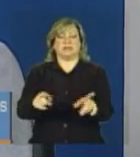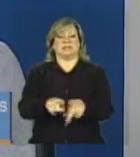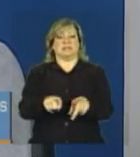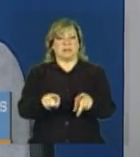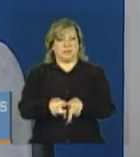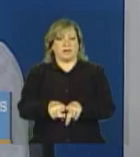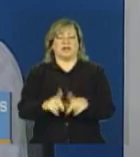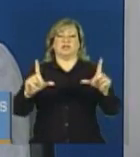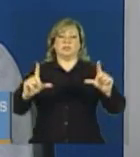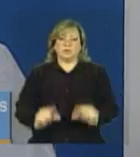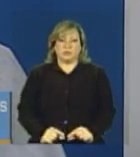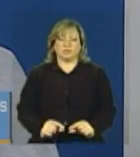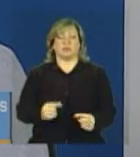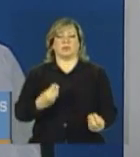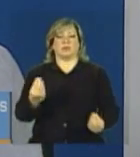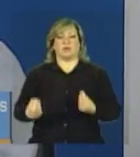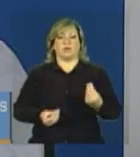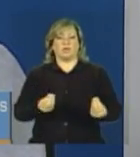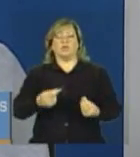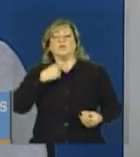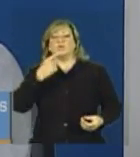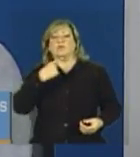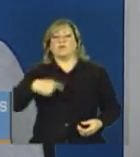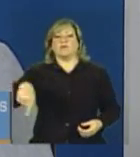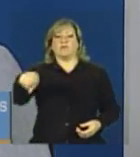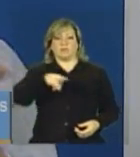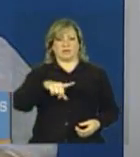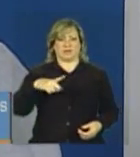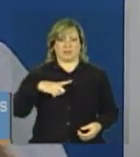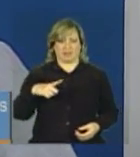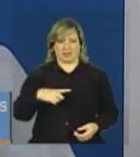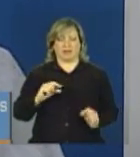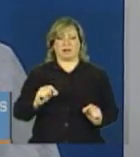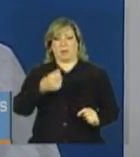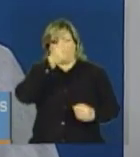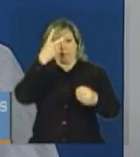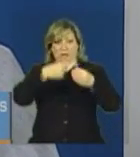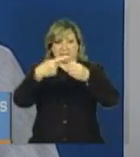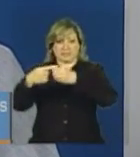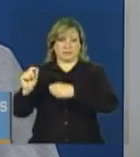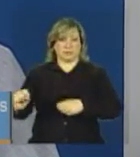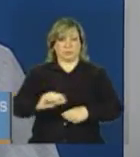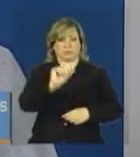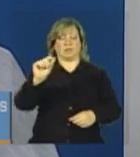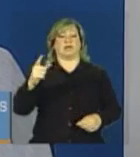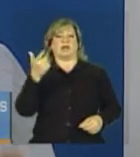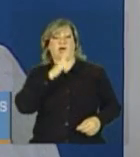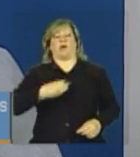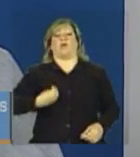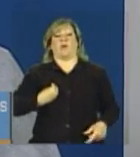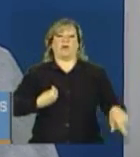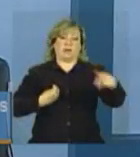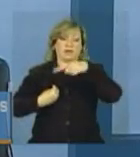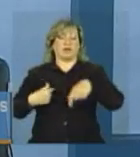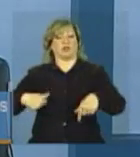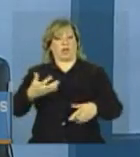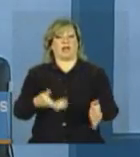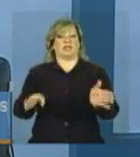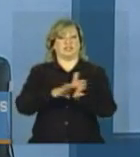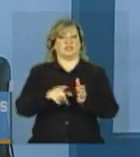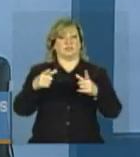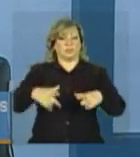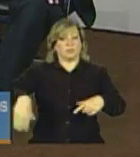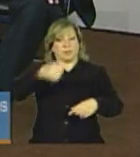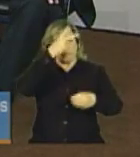né? Para diminuir esse tipo de dúvida que surge na ponta. Como a gente falou, é no município que as coisas acontecem, e é lá que a gente quer chegar.